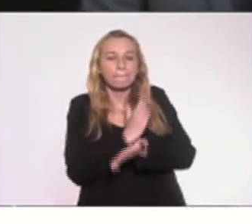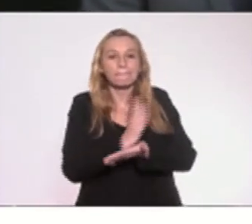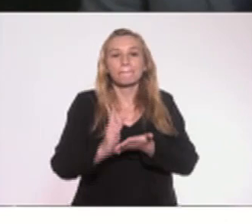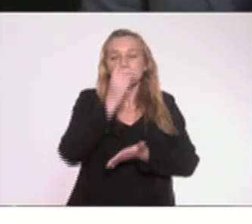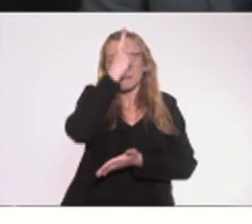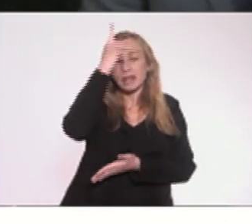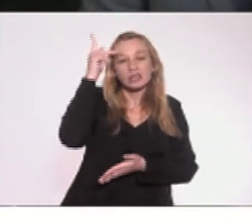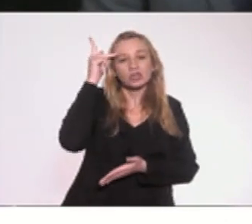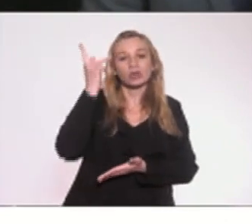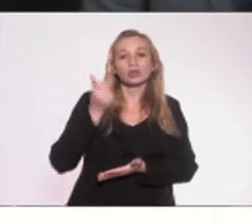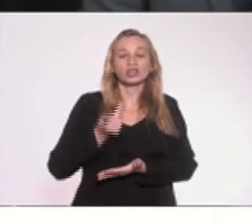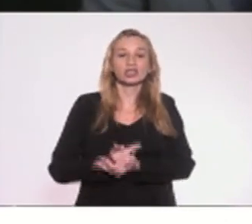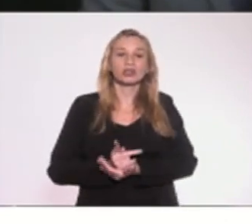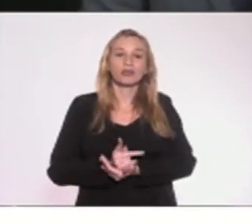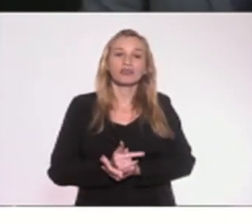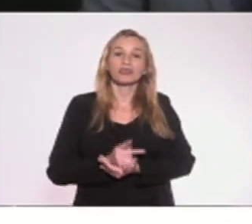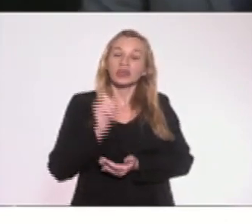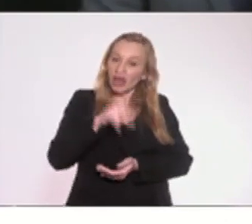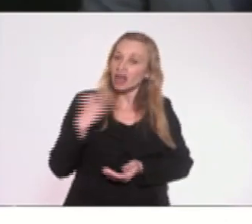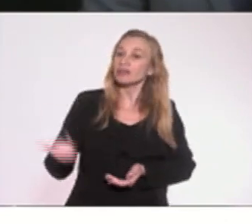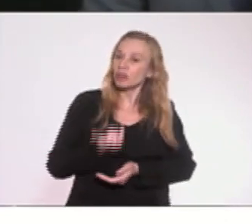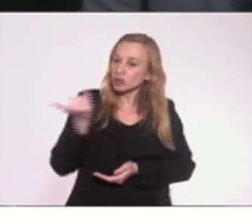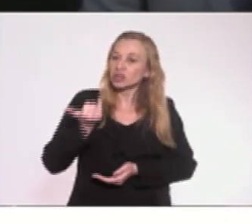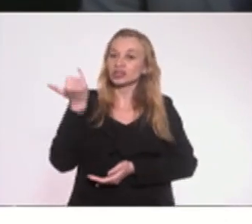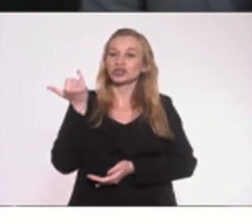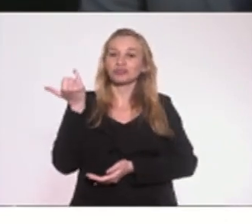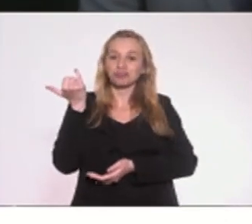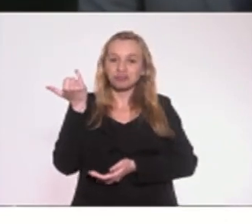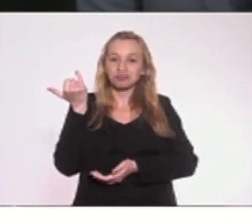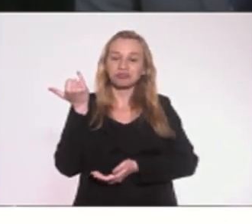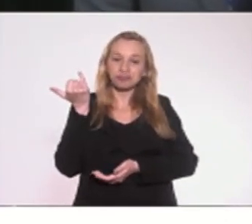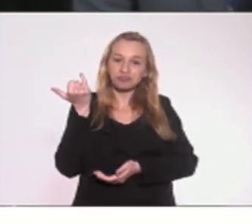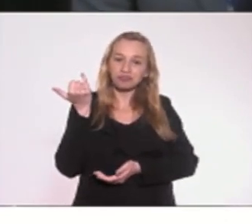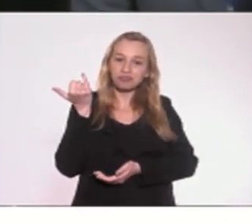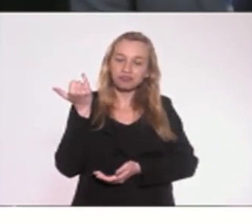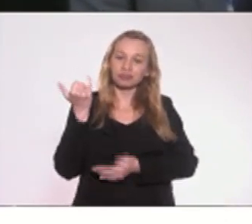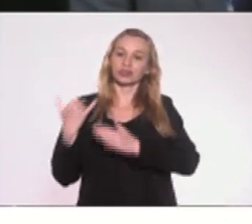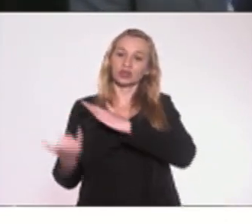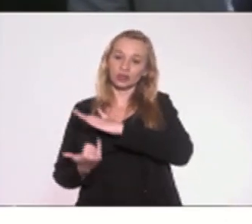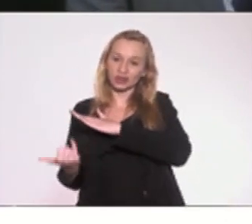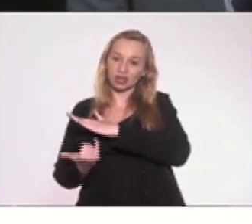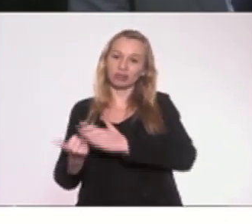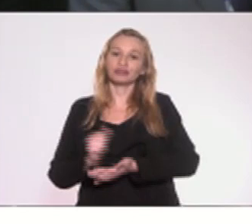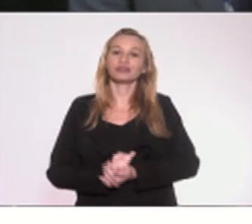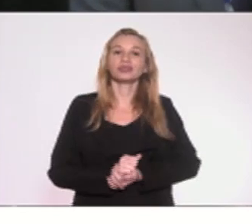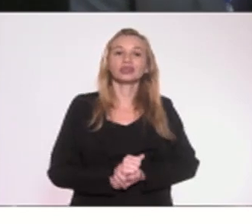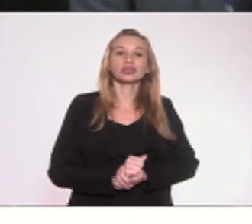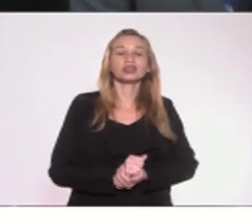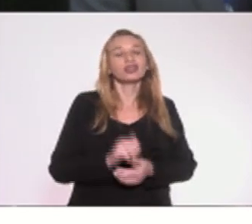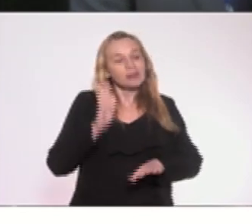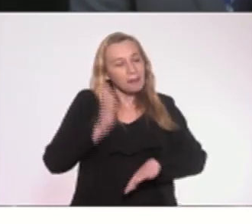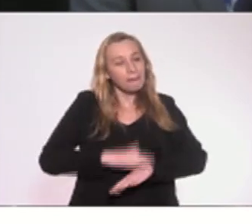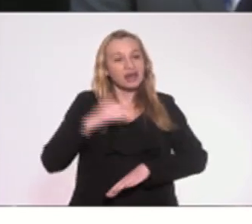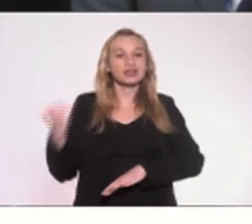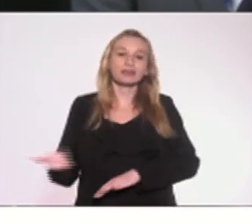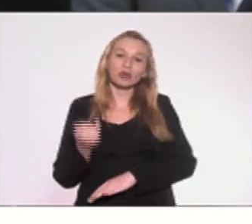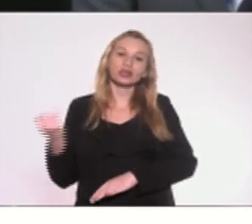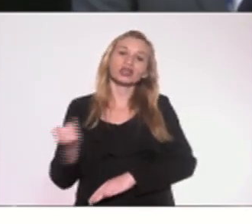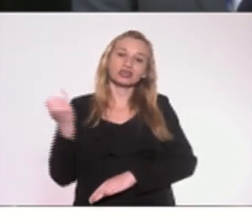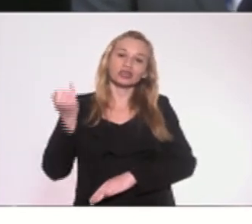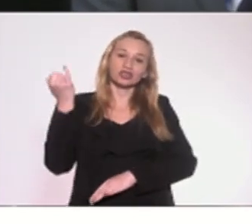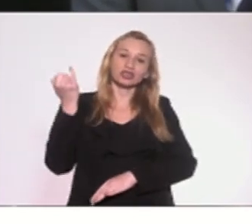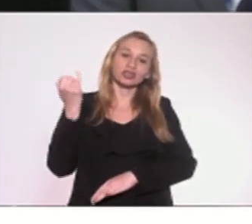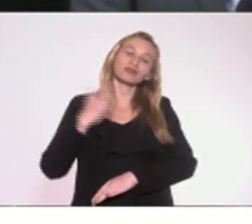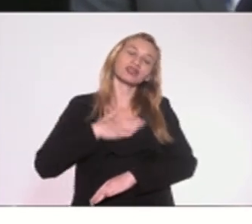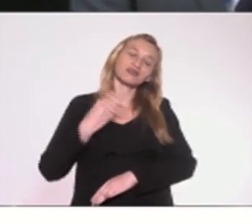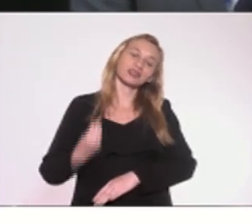que são muito importantes para a instituição, mas são mais importantes ainda na